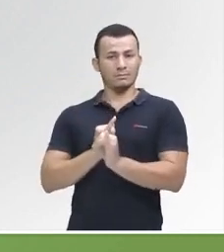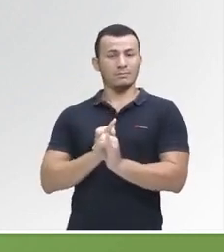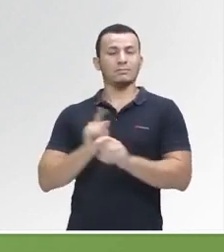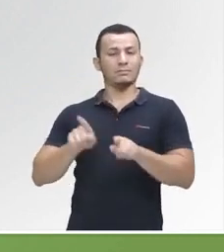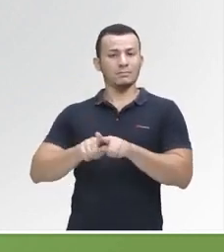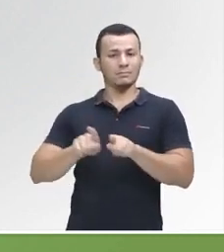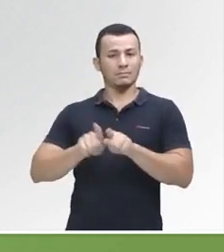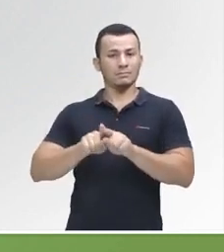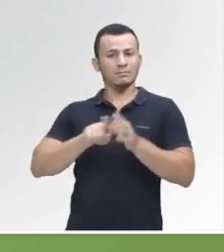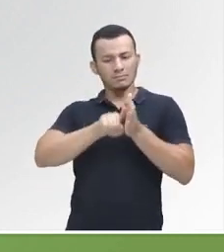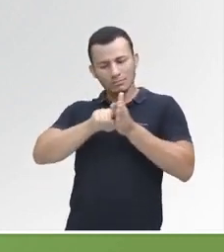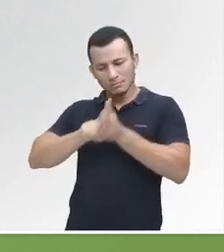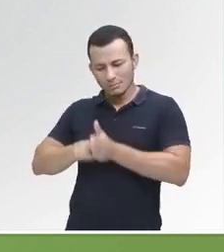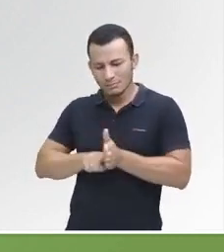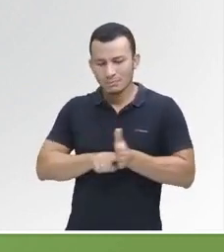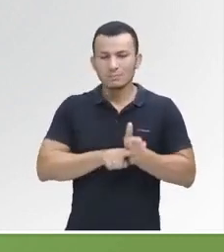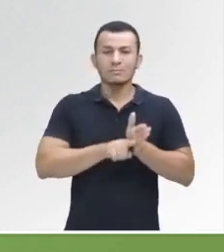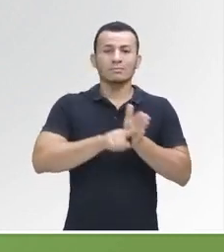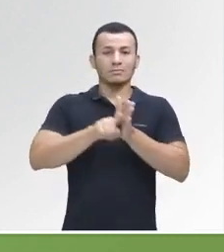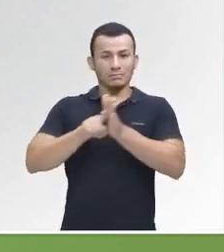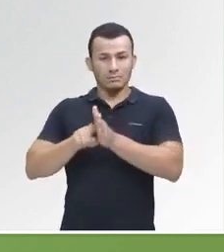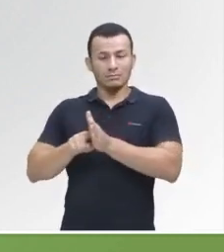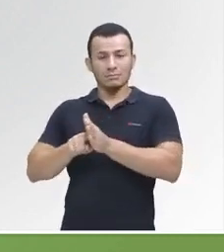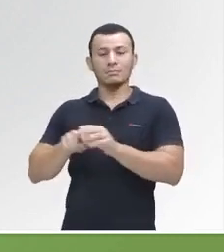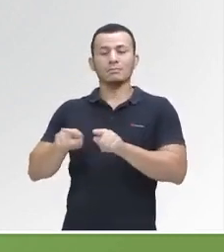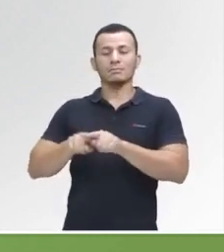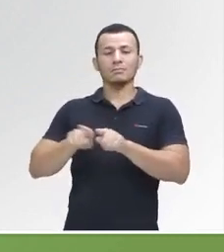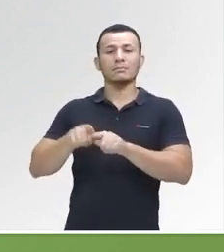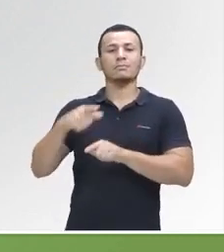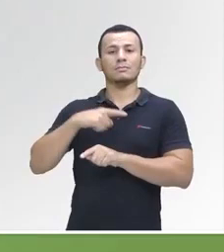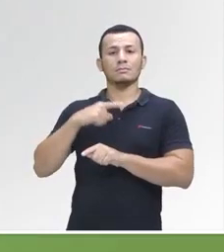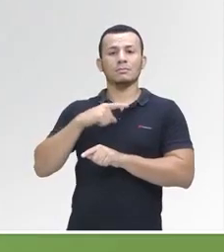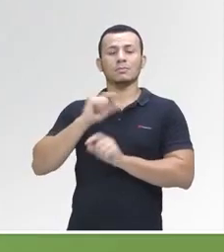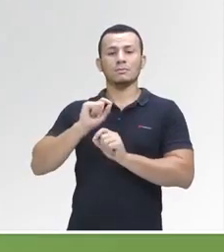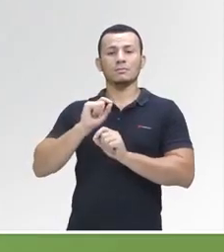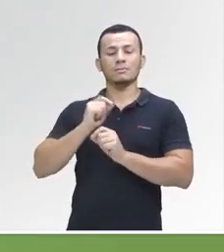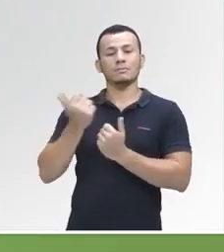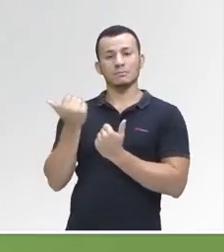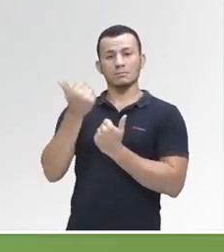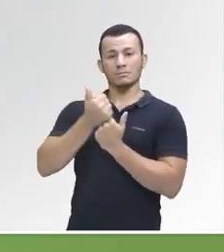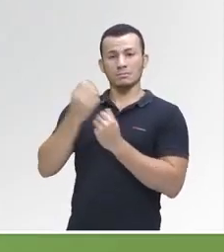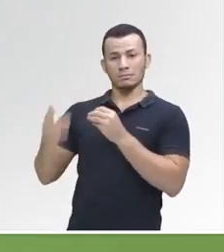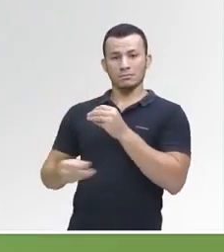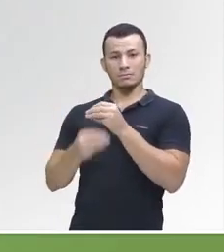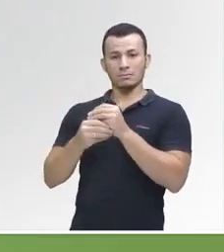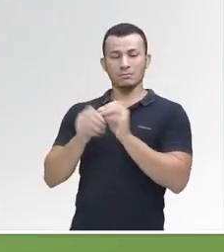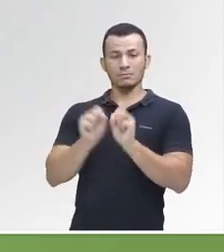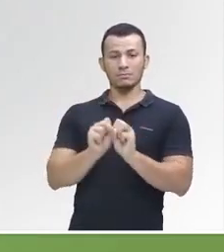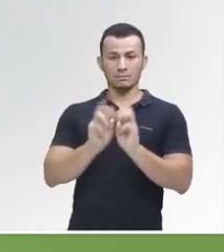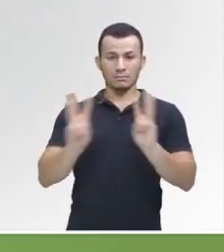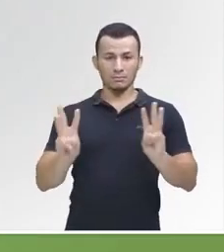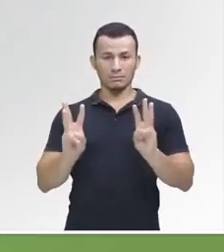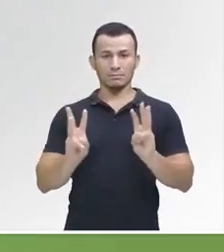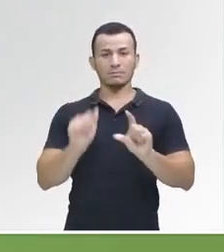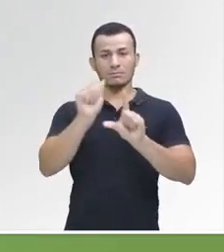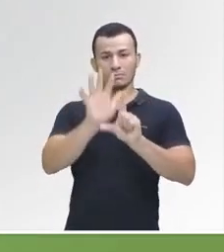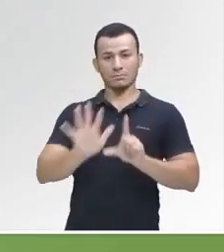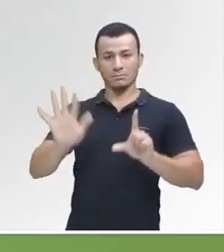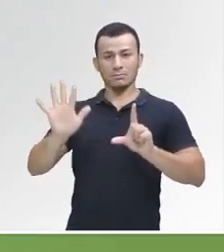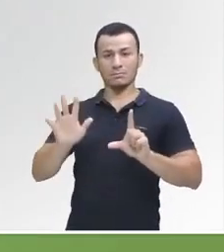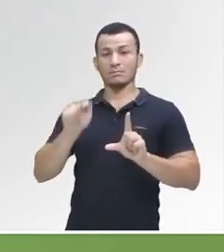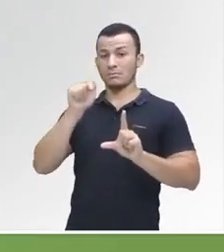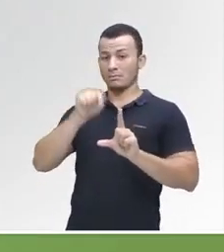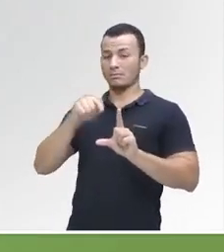também. Além disso, nós contamos com exercícios complementares na nossa plataforma, que é o AVA. Você